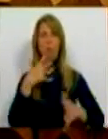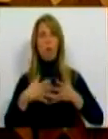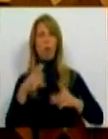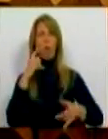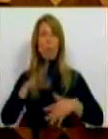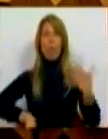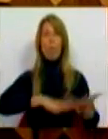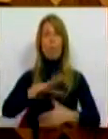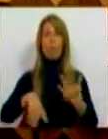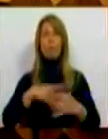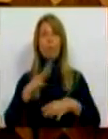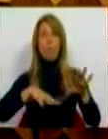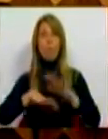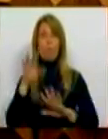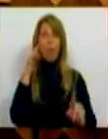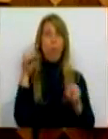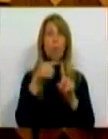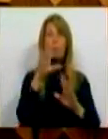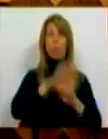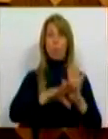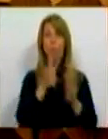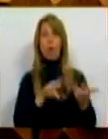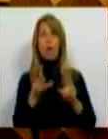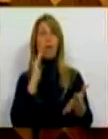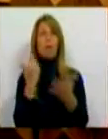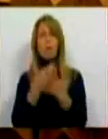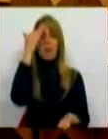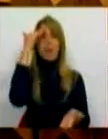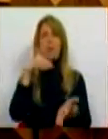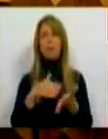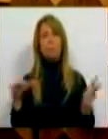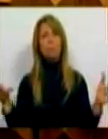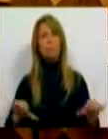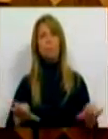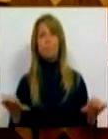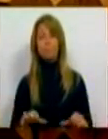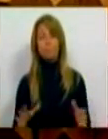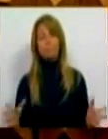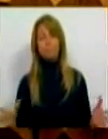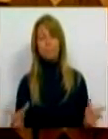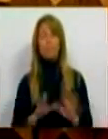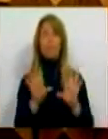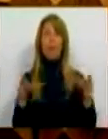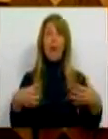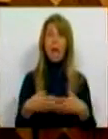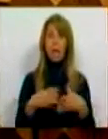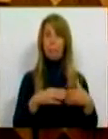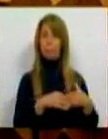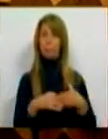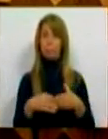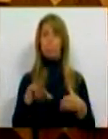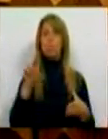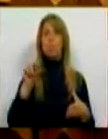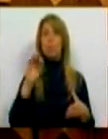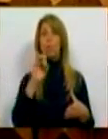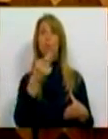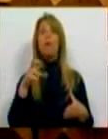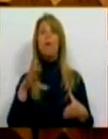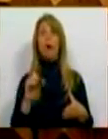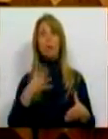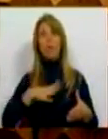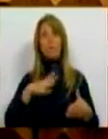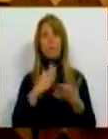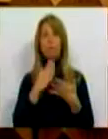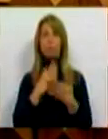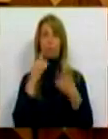revisão curricular, produziu um péssimo resultado. A equipa liderada por Nuno Crato, ao querer transformar a escola